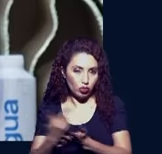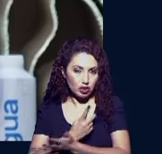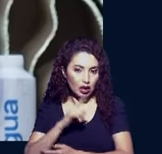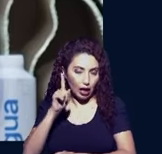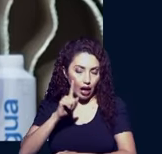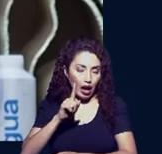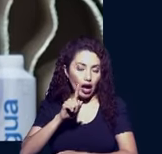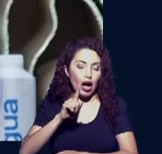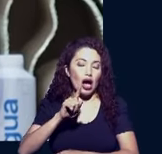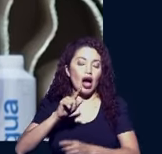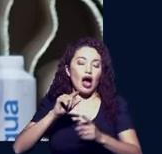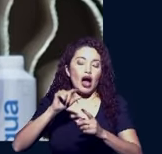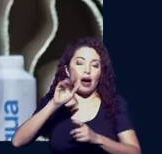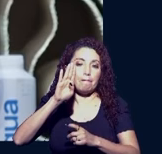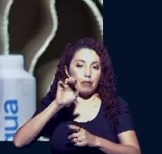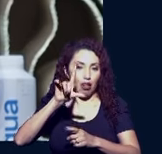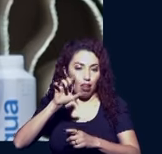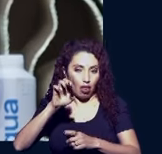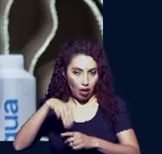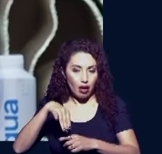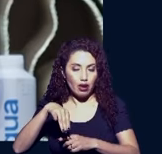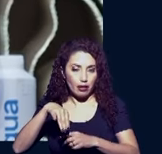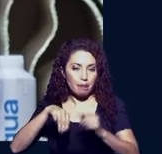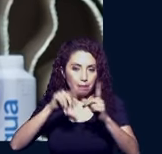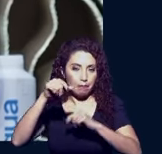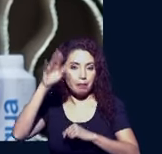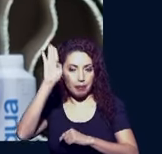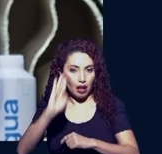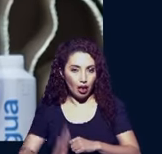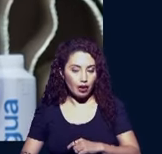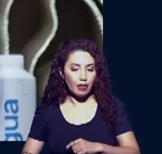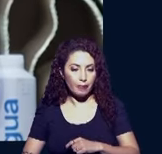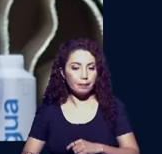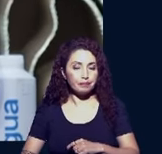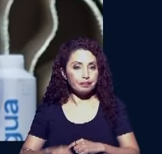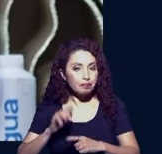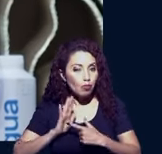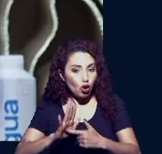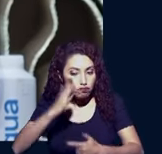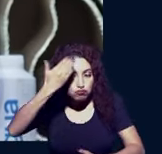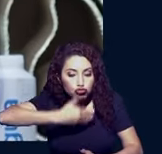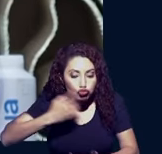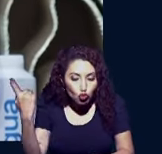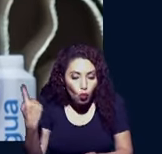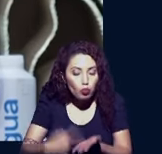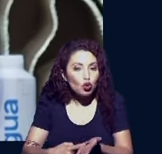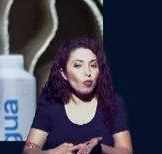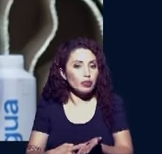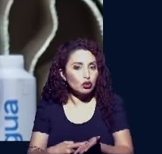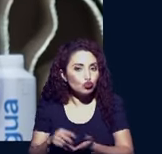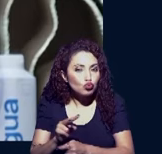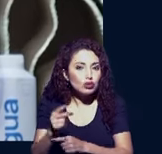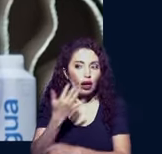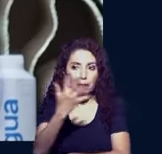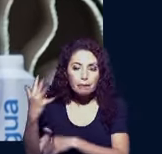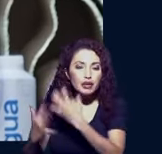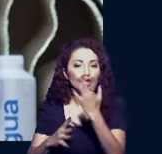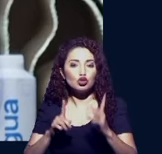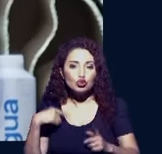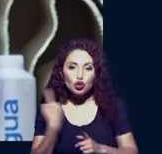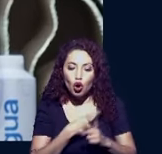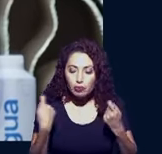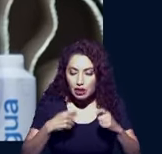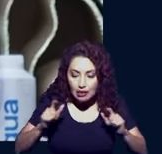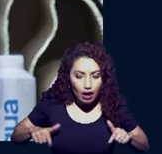Brasil mostrar o seu compromisso com esta agenda mas isto pressupõe iniciativas urgentes nós não podemos